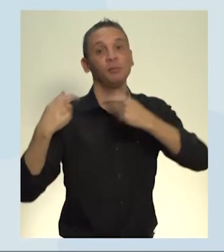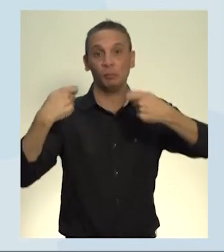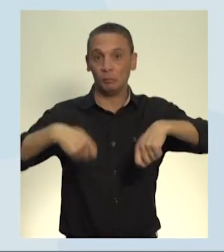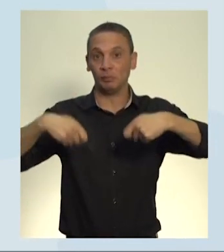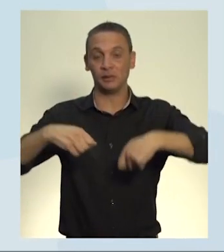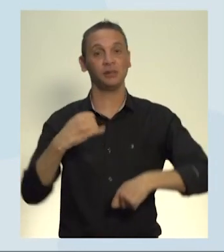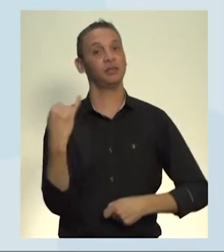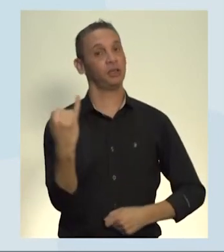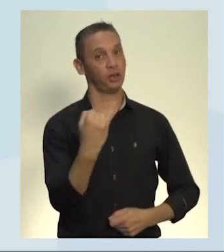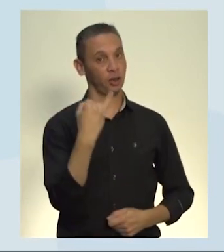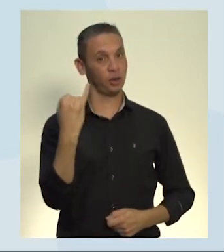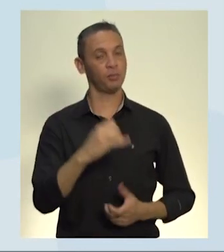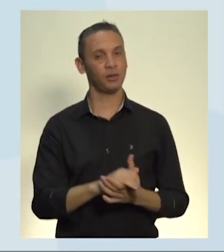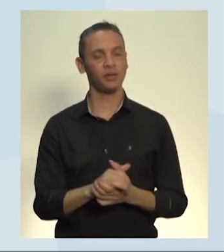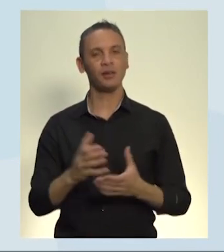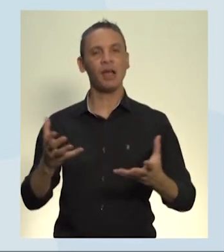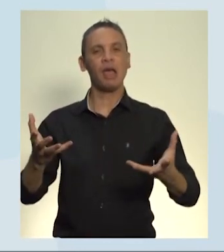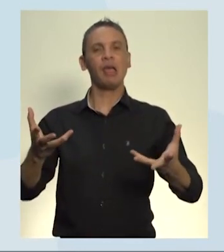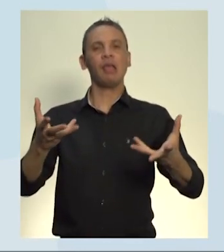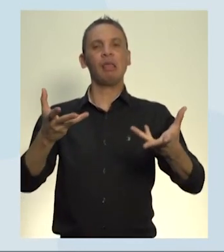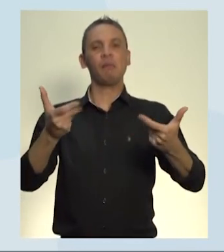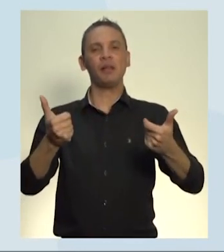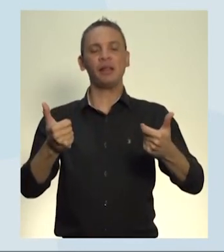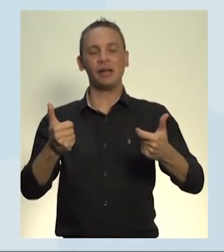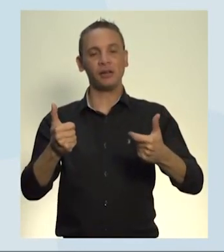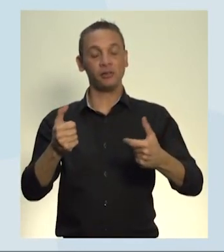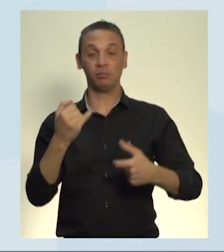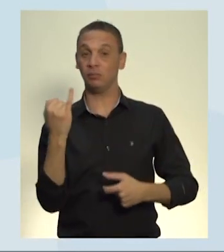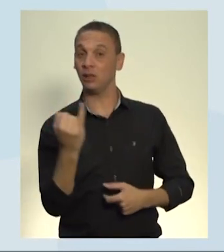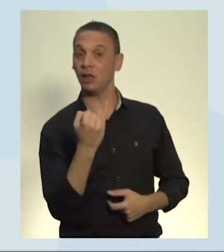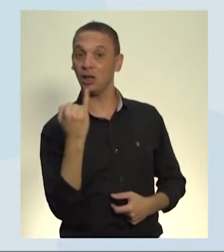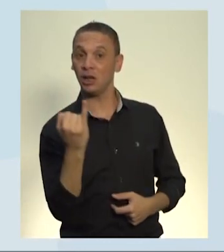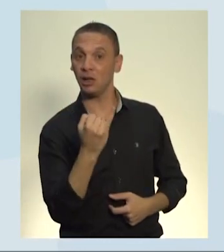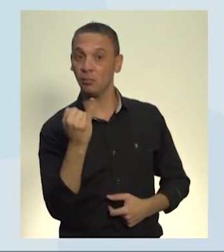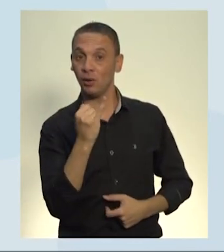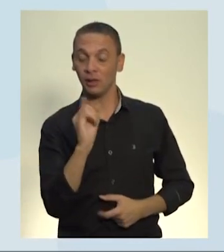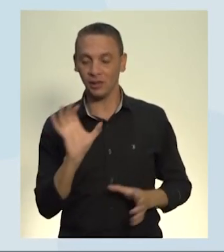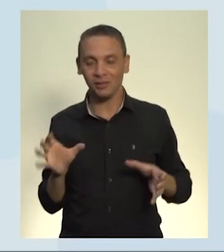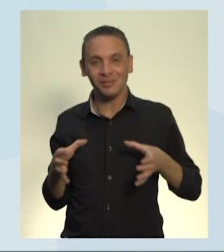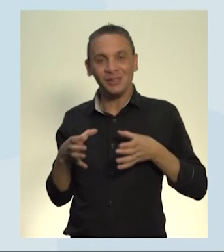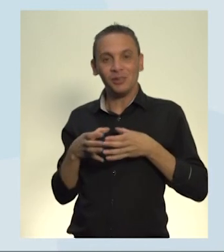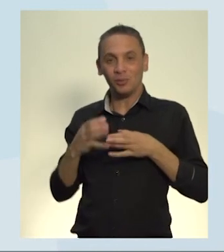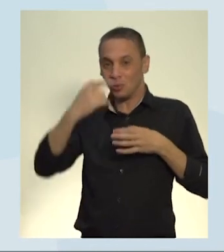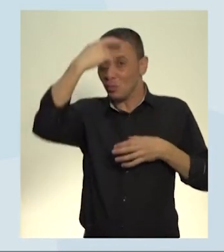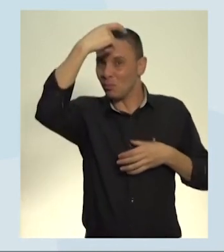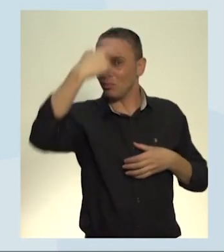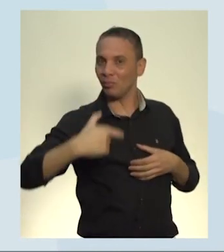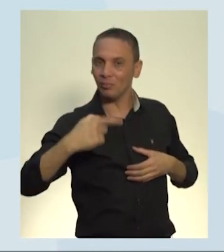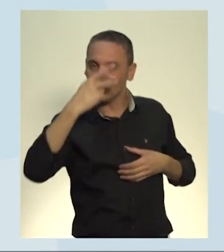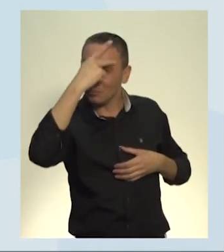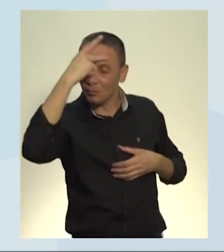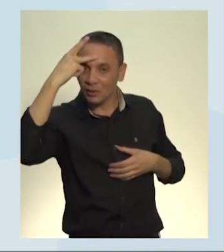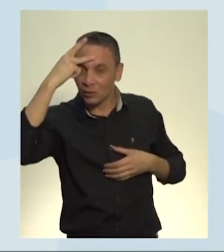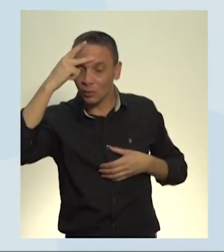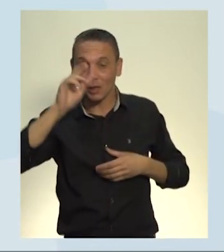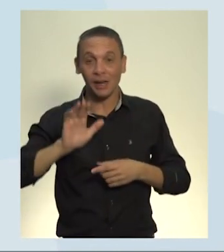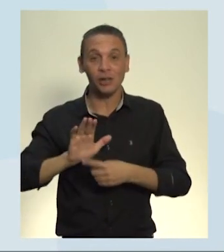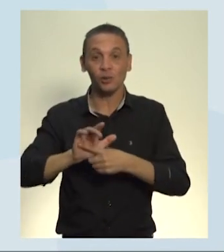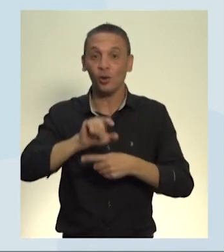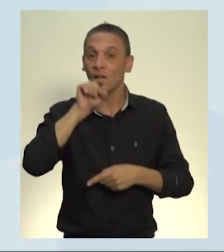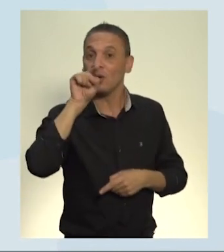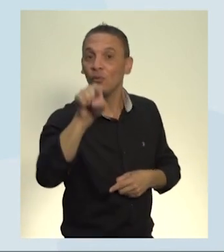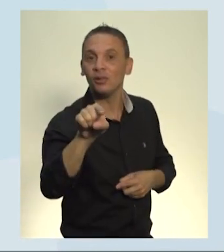Isso são algumas habilidades, algumas atitudes que, junto com o protagonismo, ele transforma